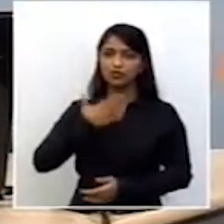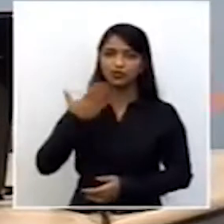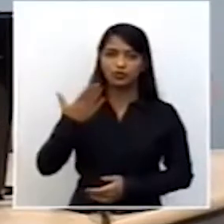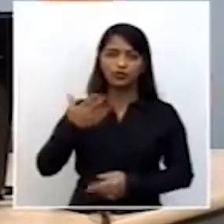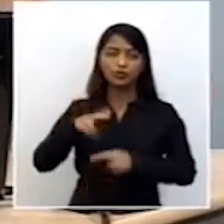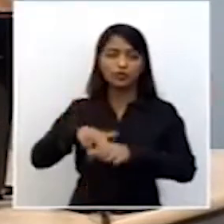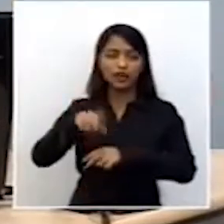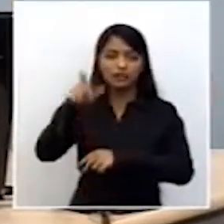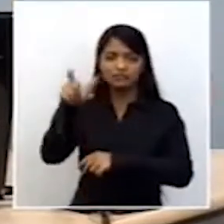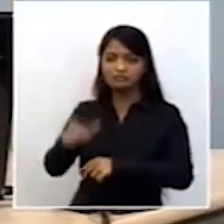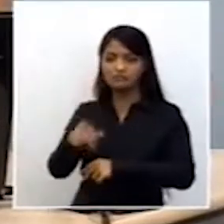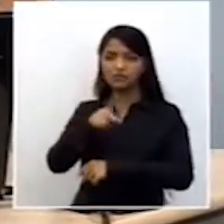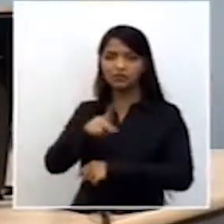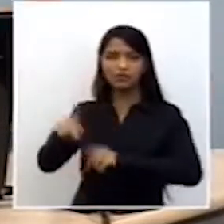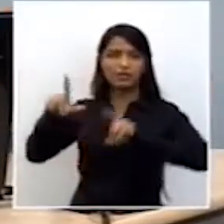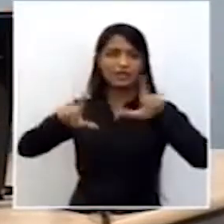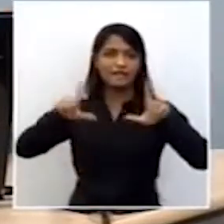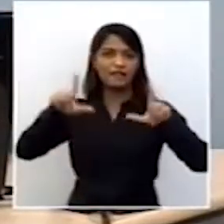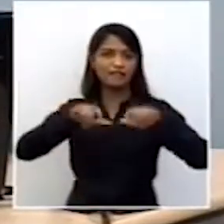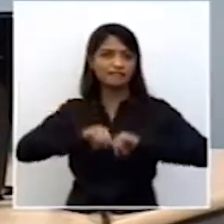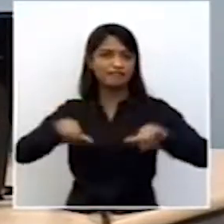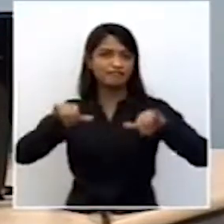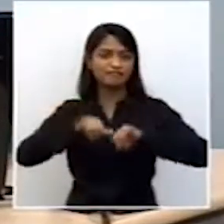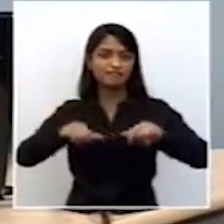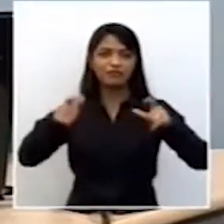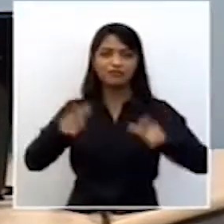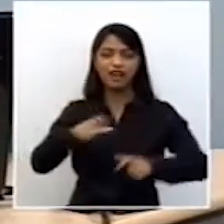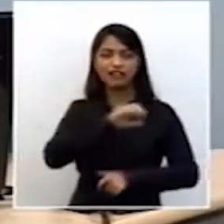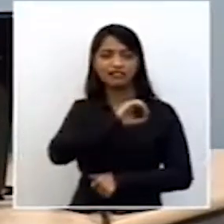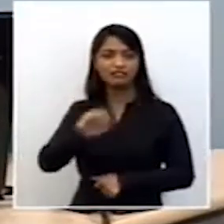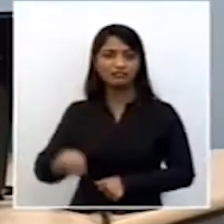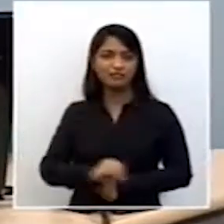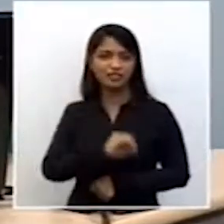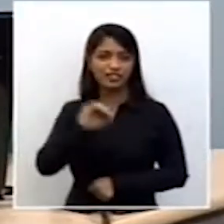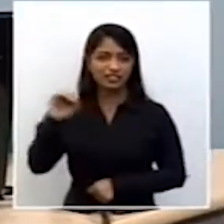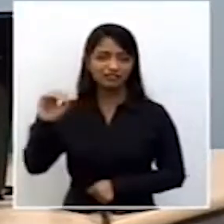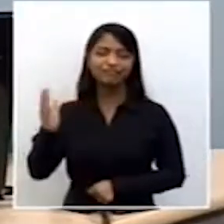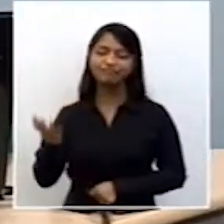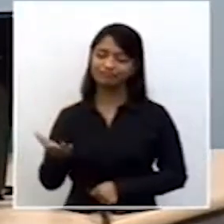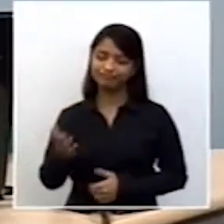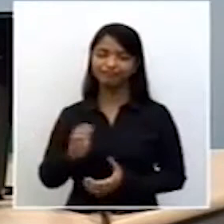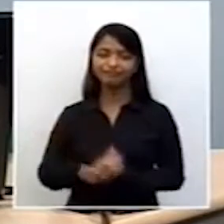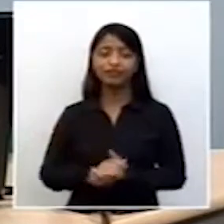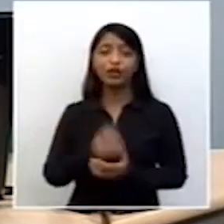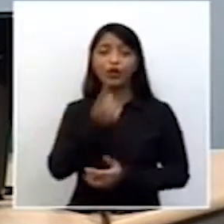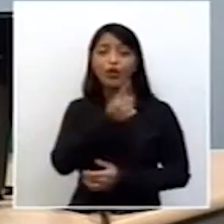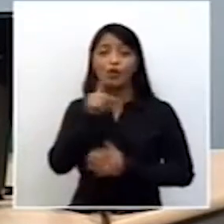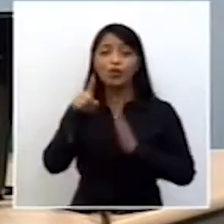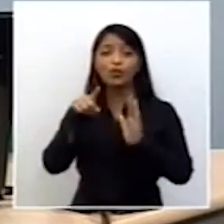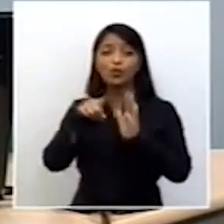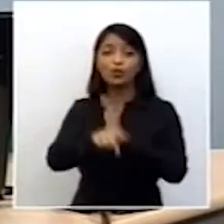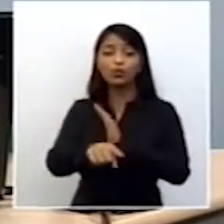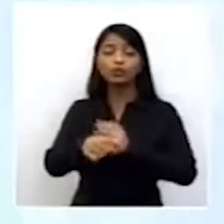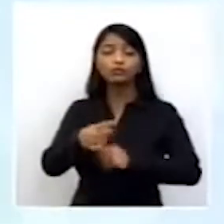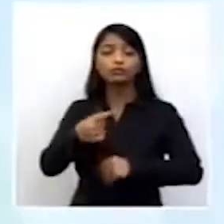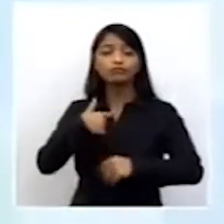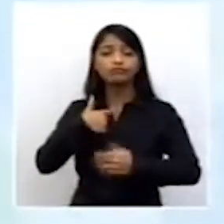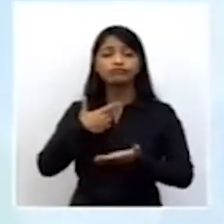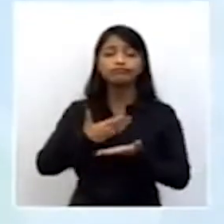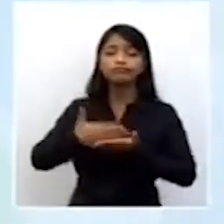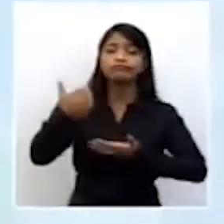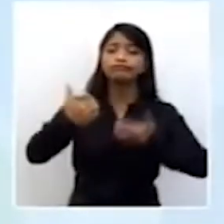você é a professora, está na televisão, centro de língua, centro de mídias. Ok. E a última, você acha que o cumprimento foi adequado ou